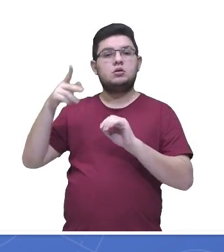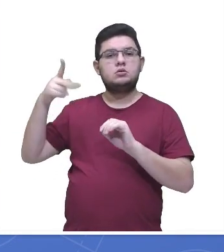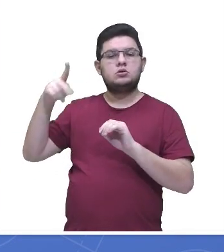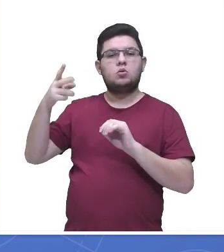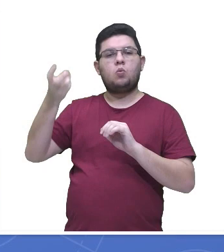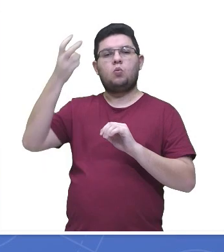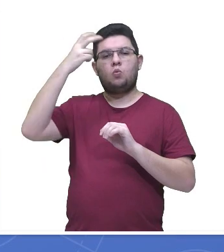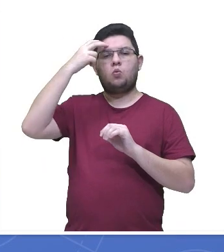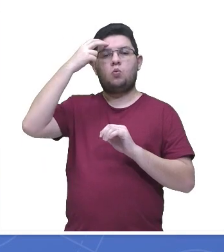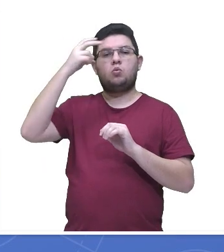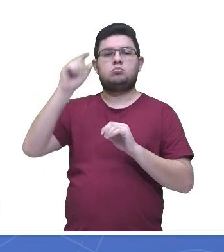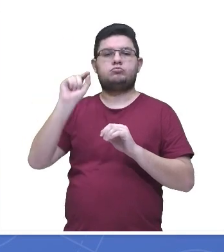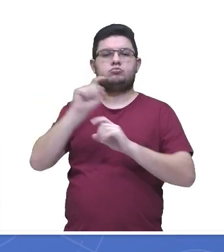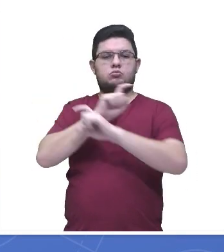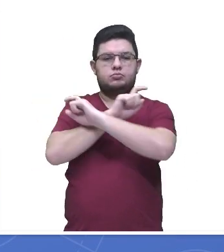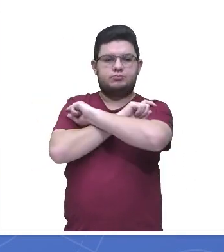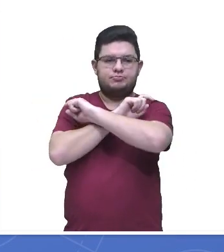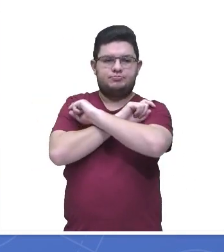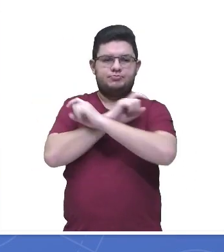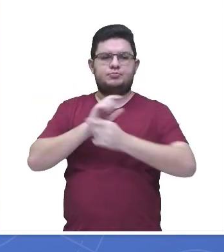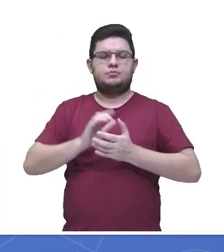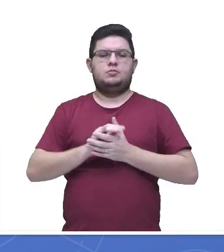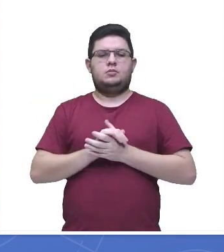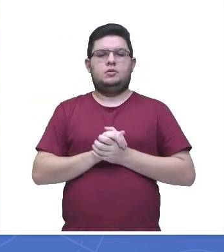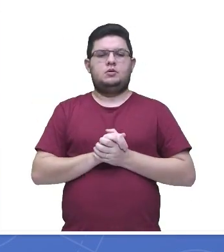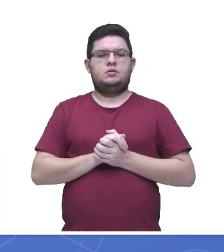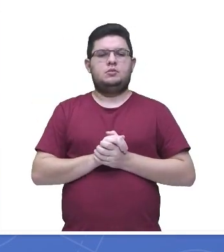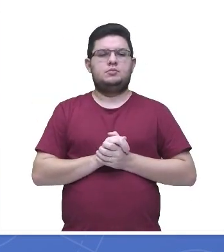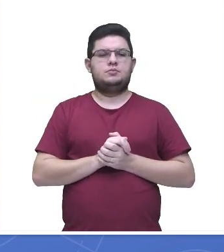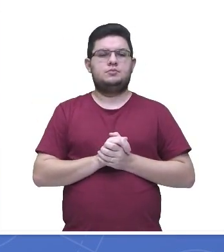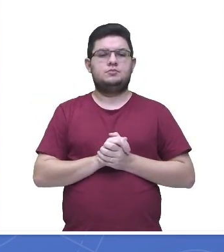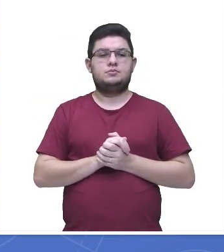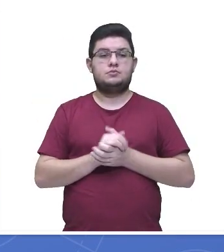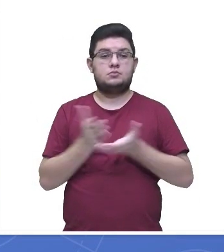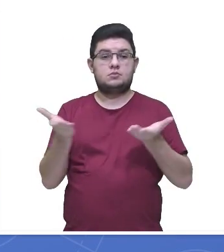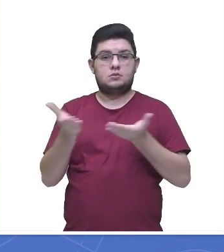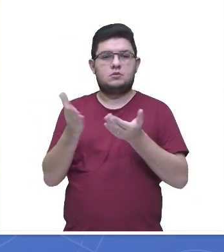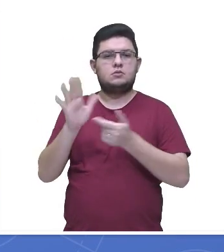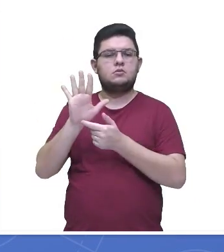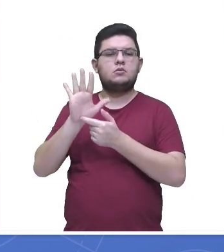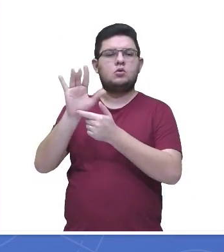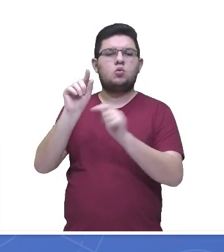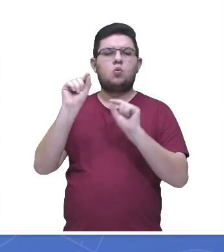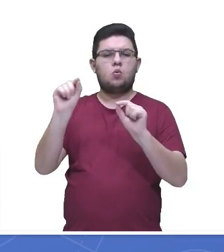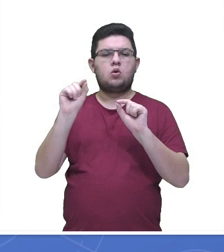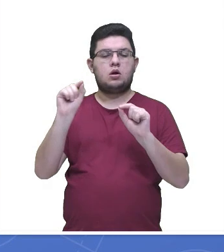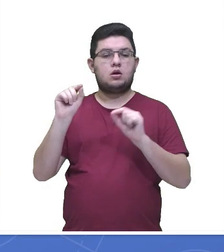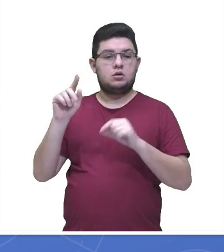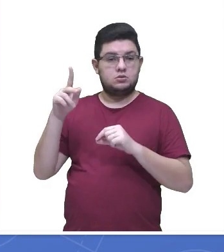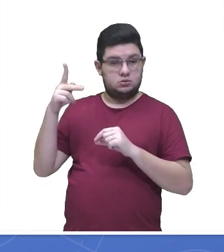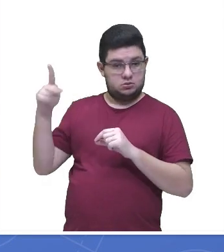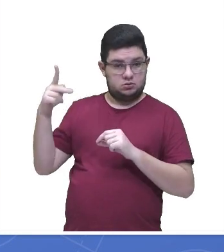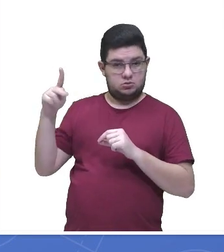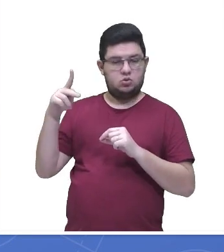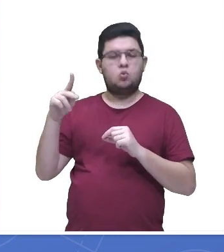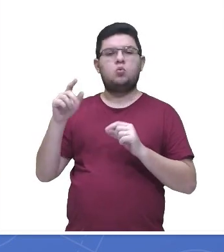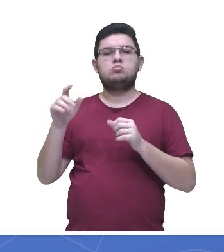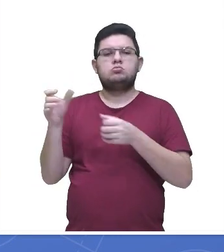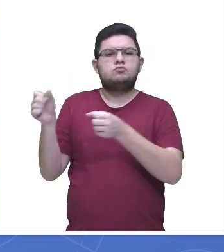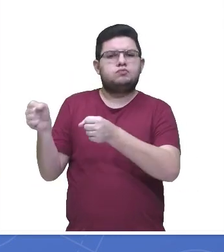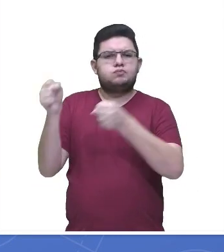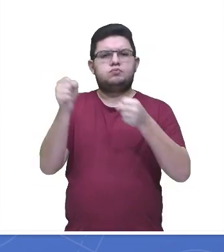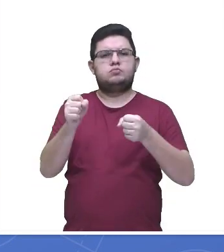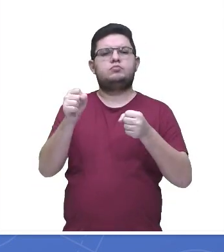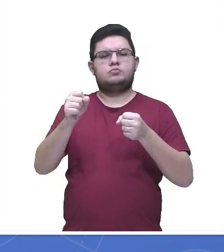Egito, ok? Vamos lá destacando o que marca a imponência do poder do faraó. Vamos ver? Então, nós temos o